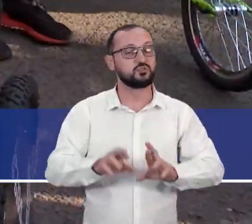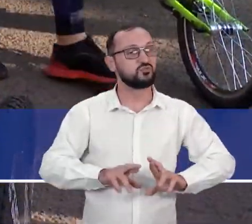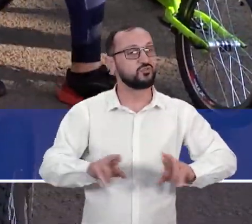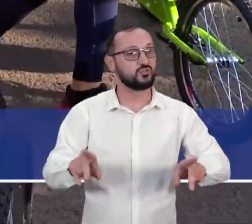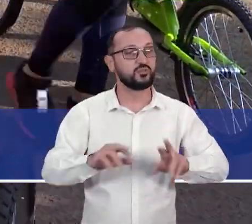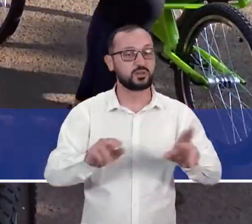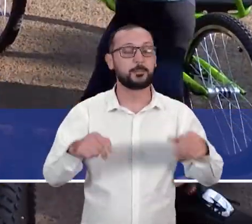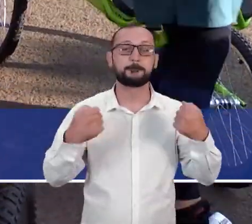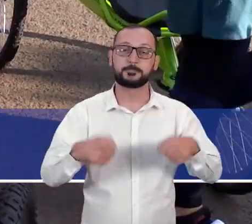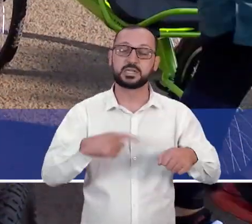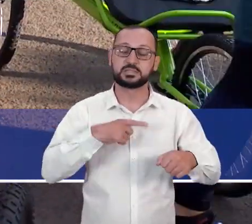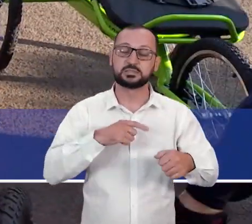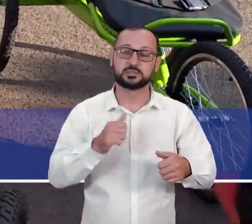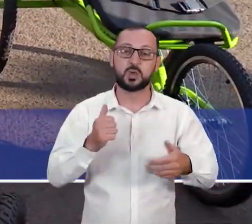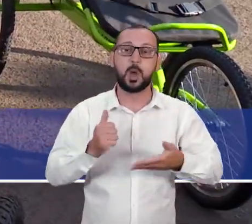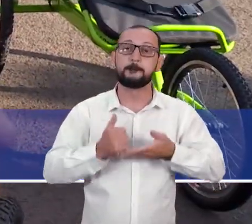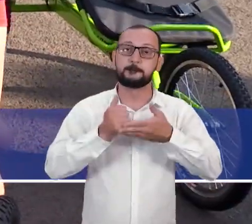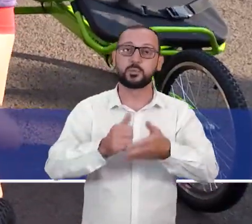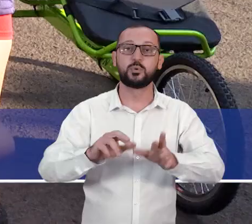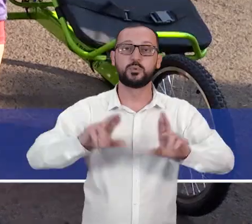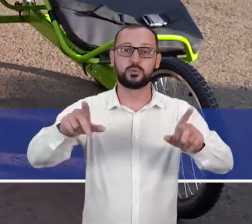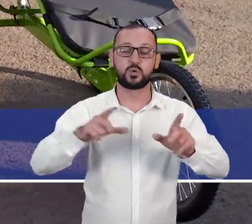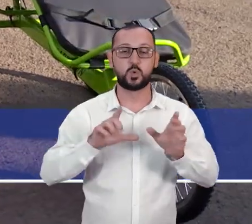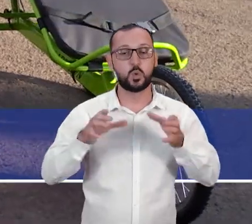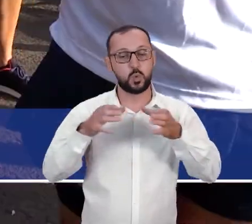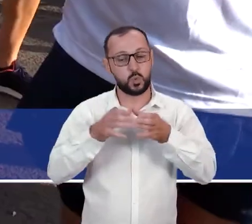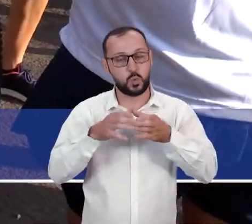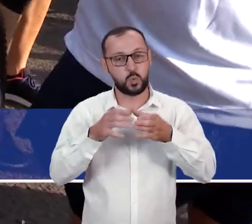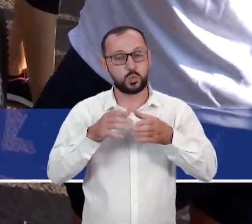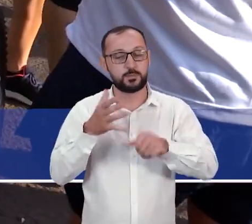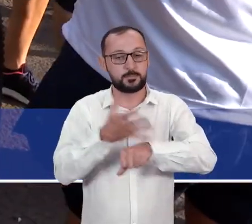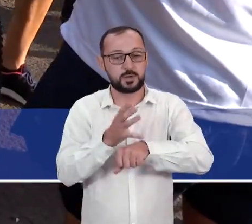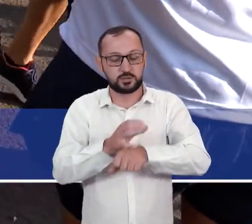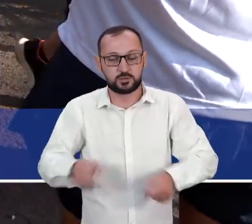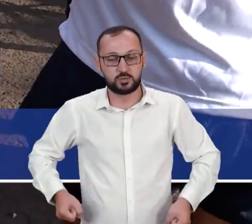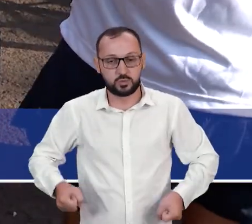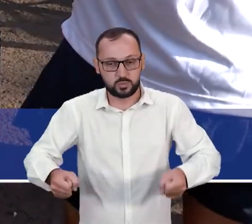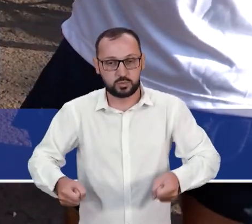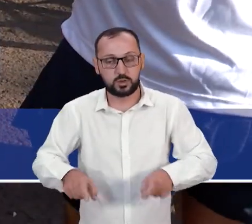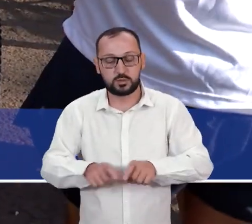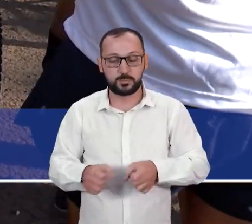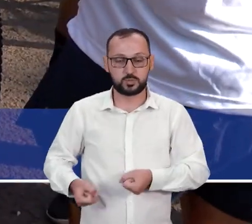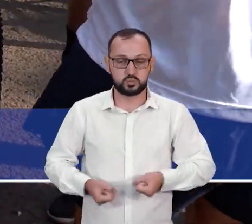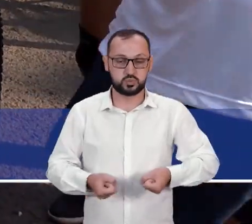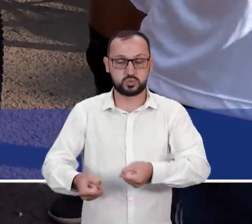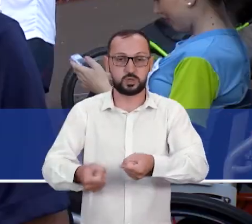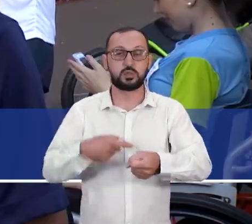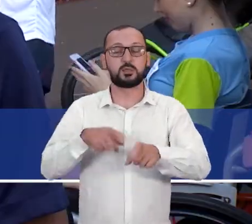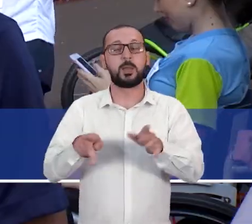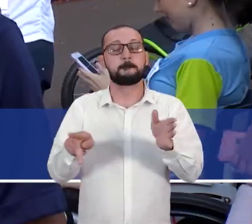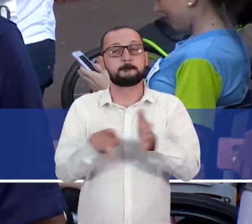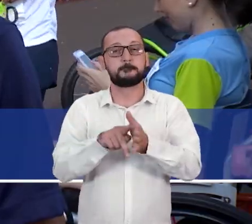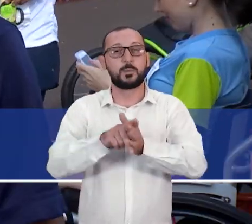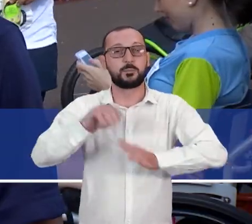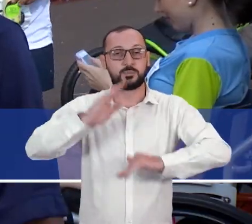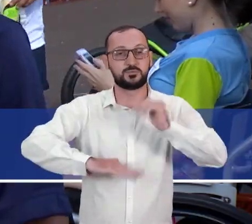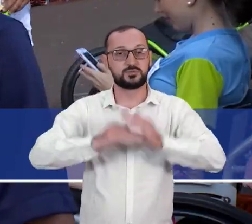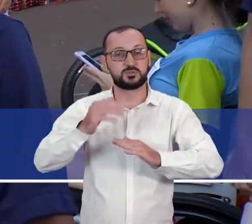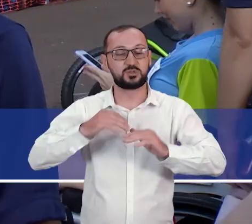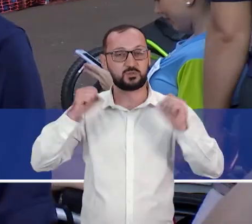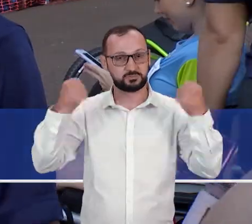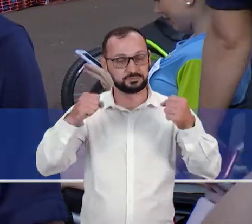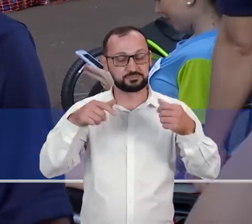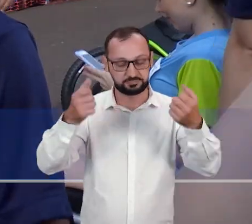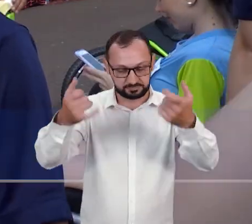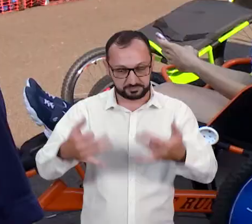diferenciado como esse precisa também de uma preparação toda especial para o conjunto de competidor cadeirante e condutor, como explica a personal trainer